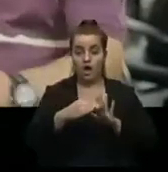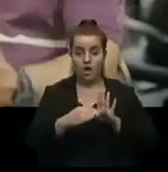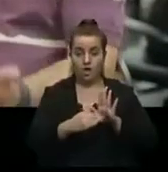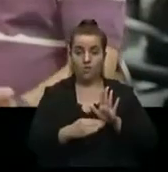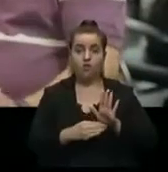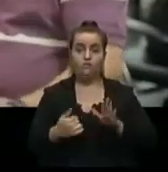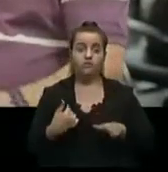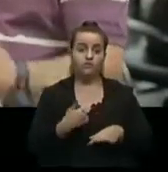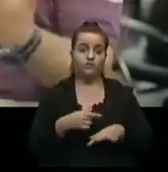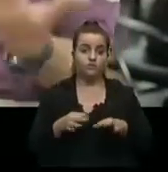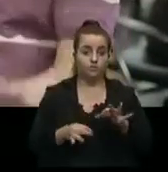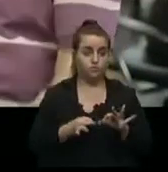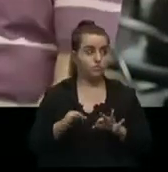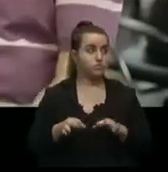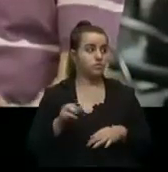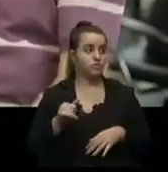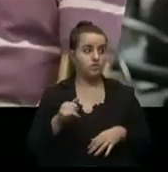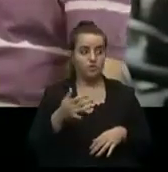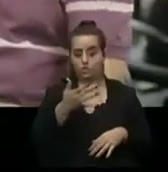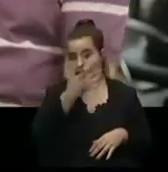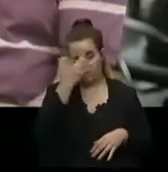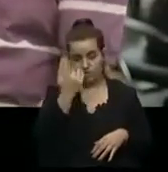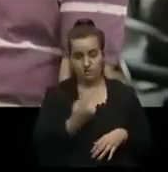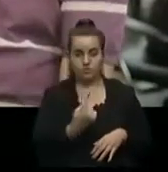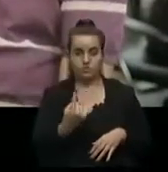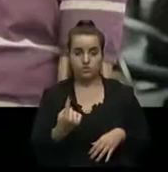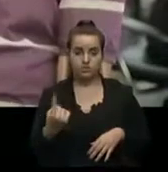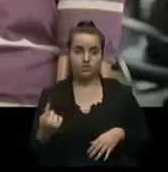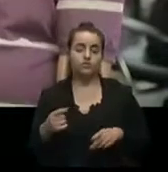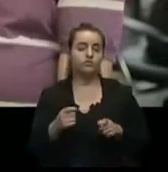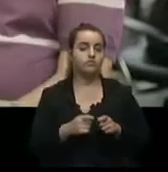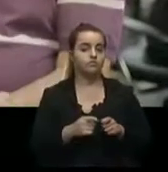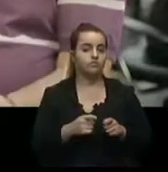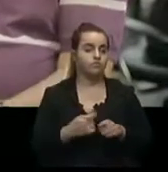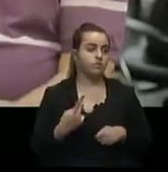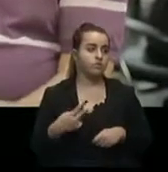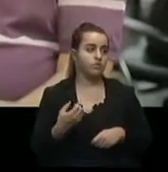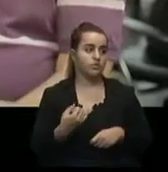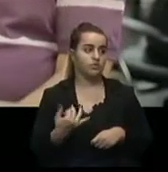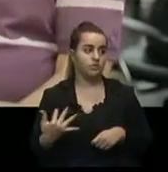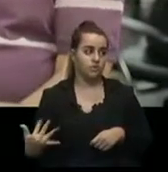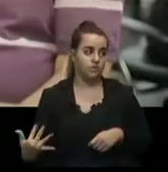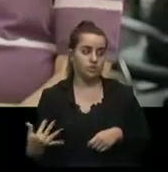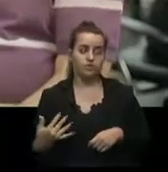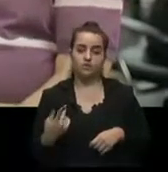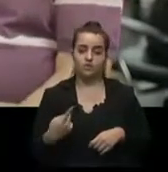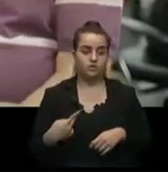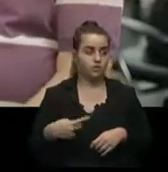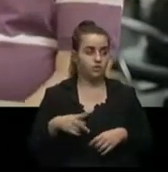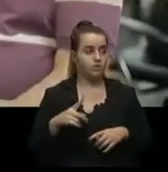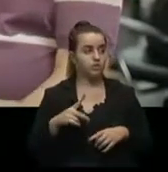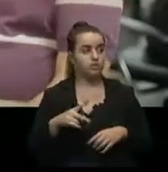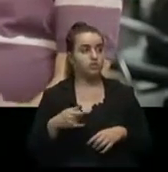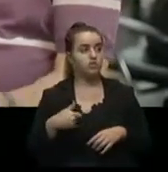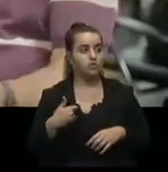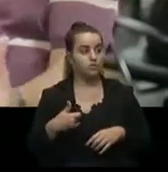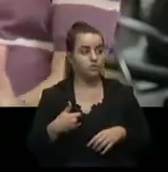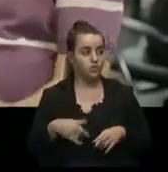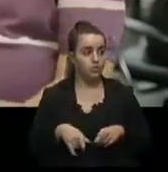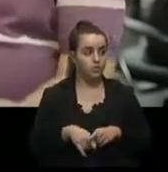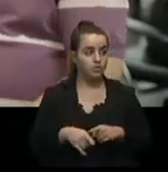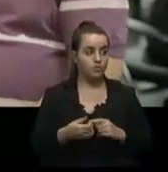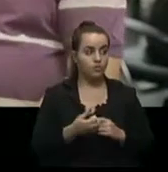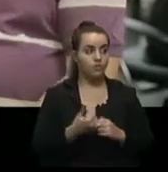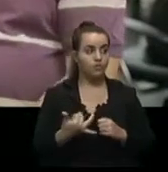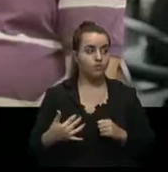gente controla se realmente cada pesquisador realizou a sua cota de sexo e idade, né, a quantidade que